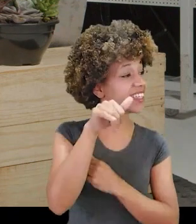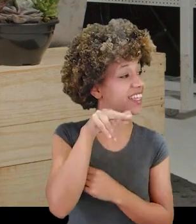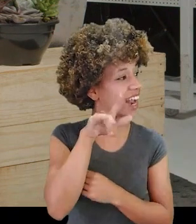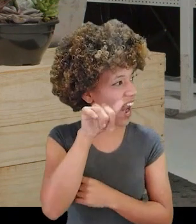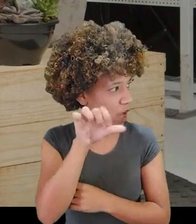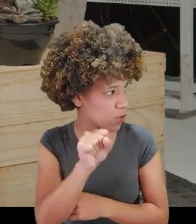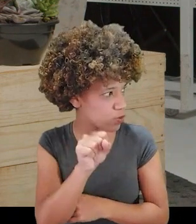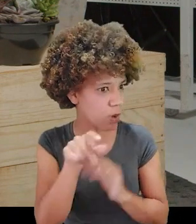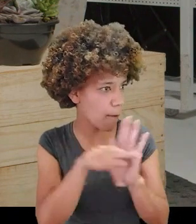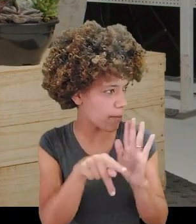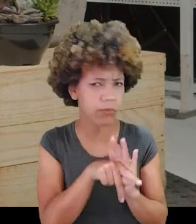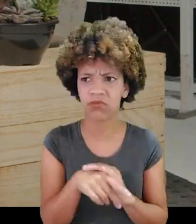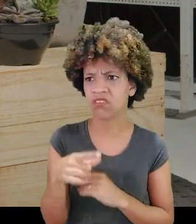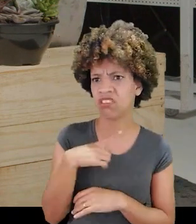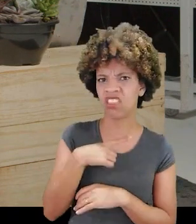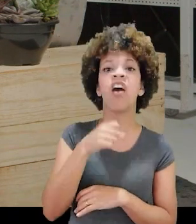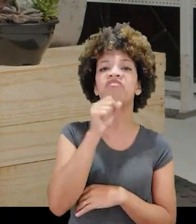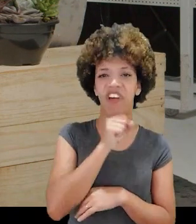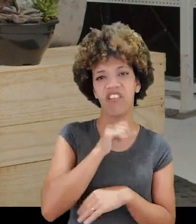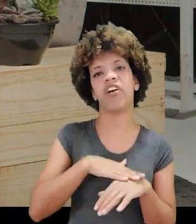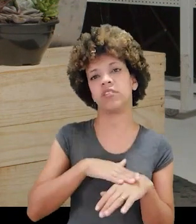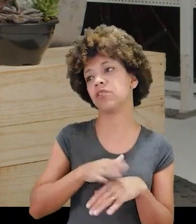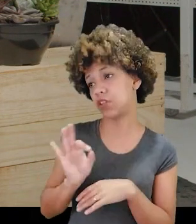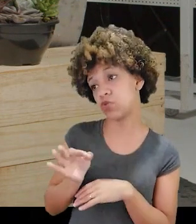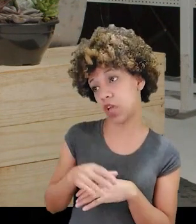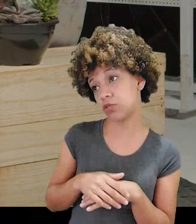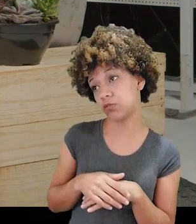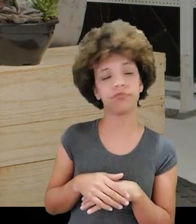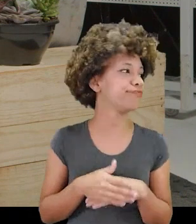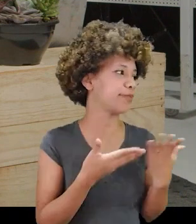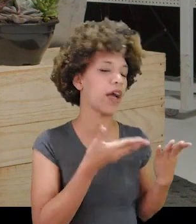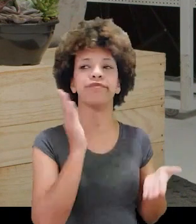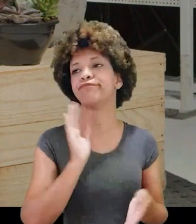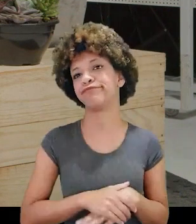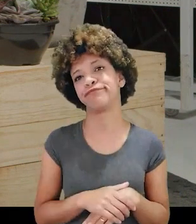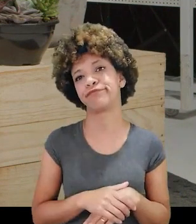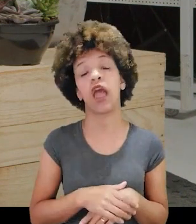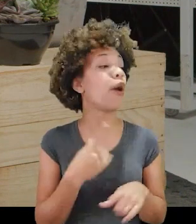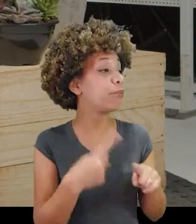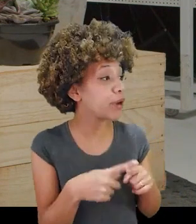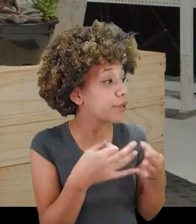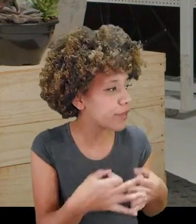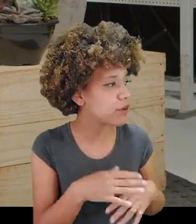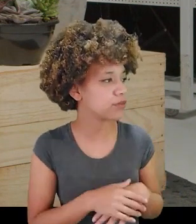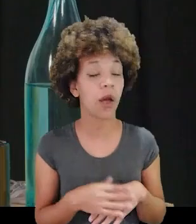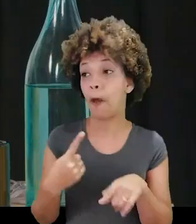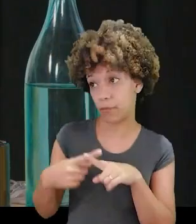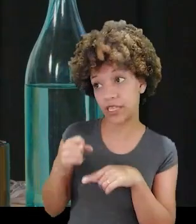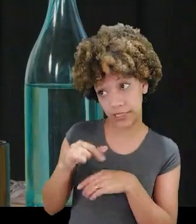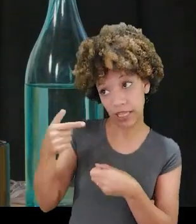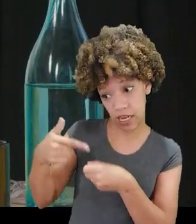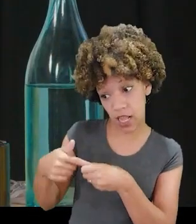Interlagos para abastecer no posto dele tem isso velho velho velho faz isso aqui é o correto aí tá vendo porque que é